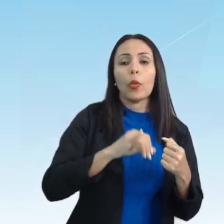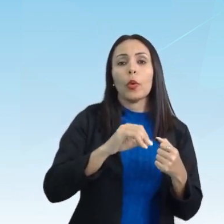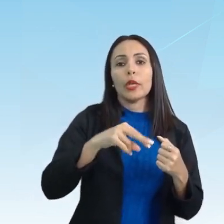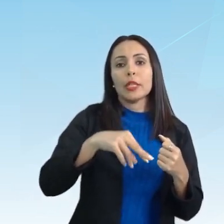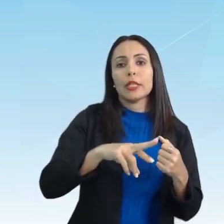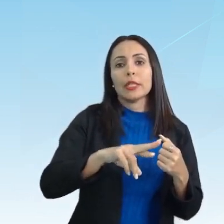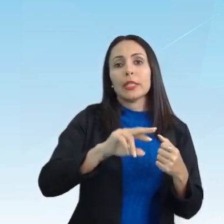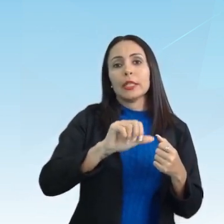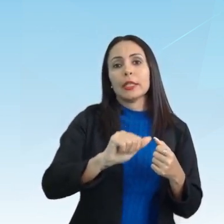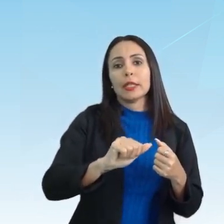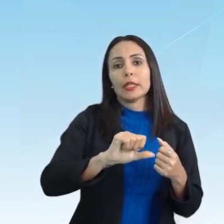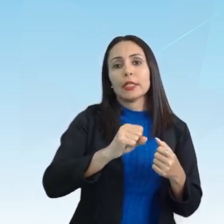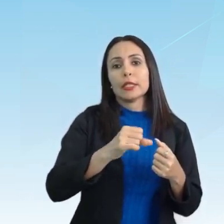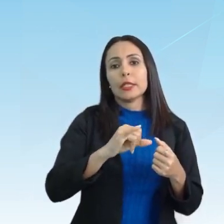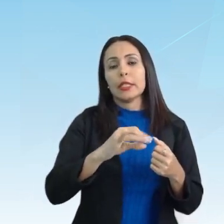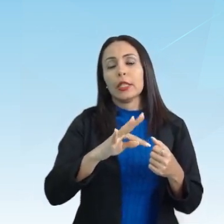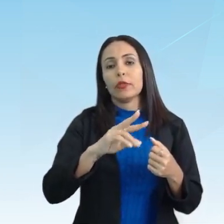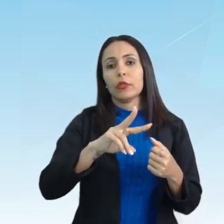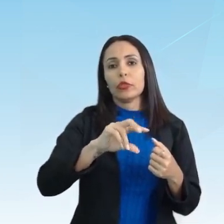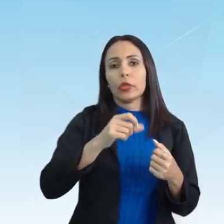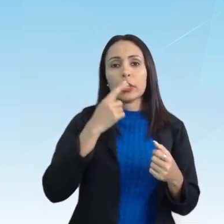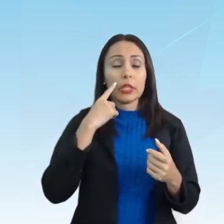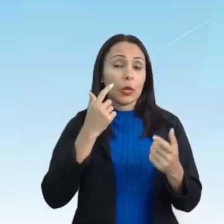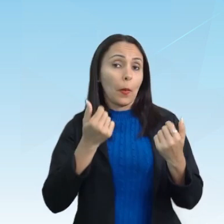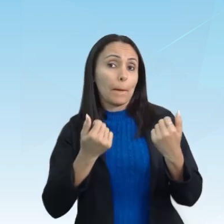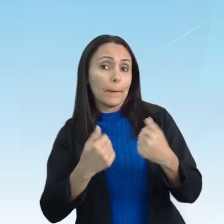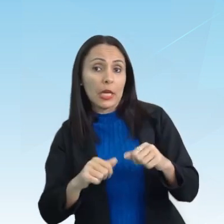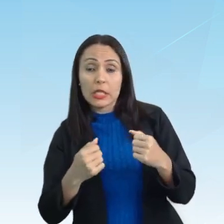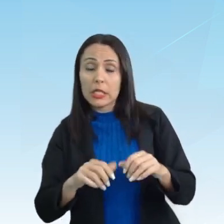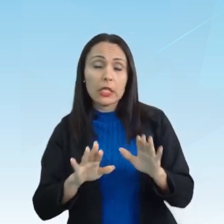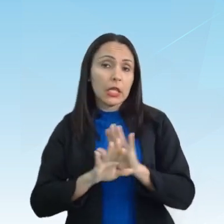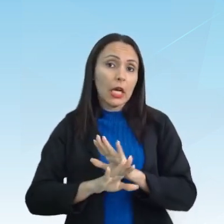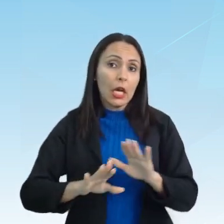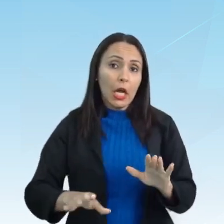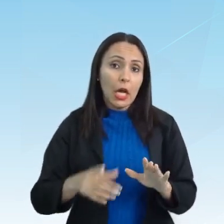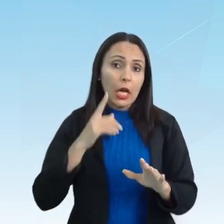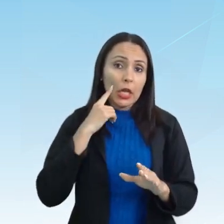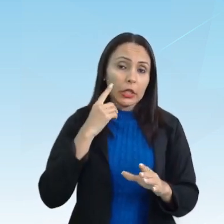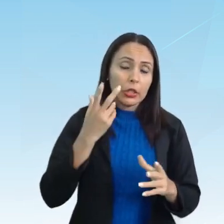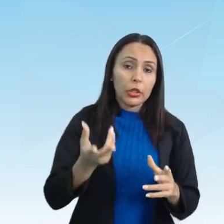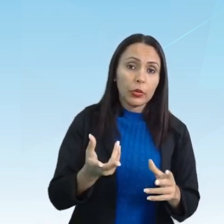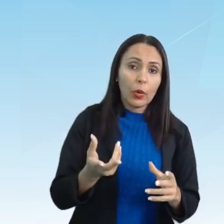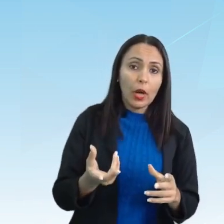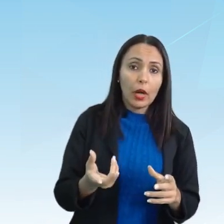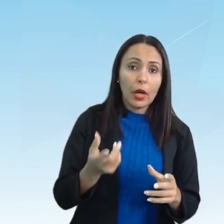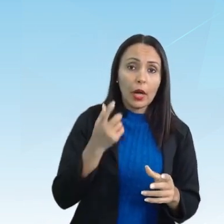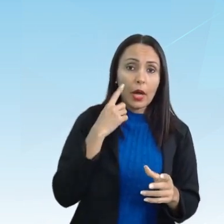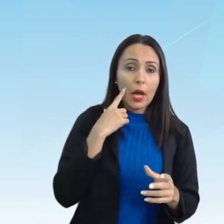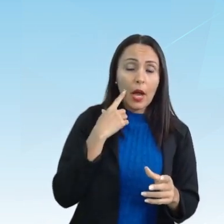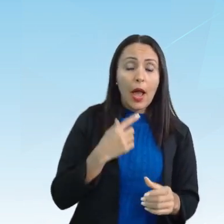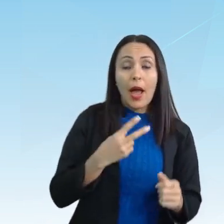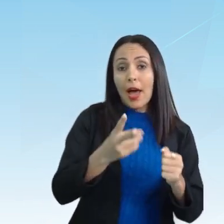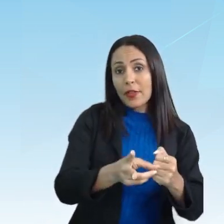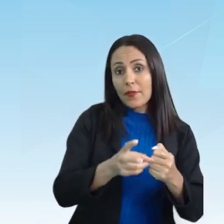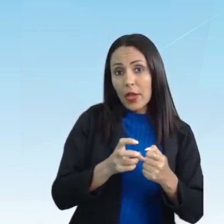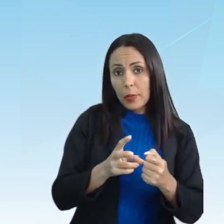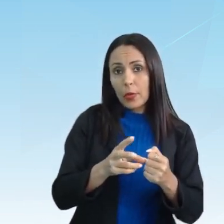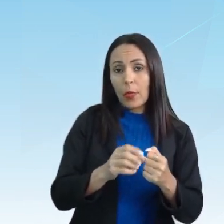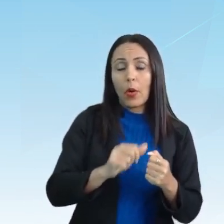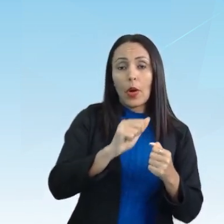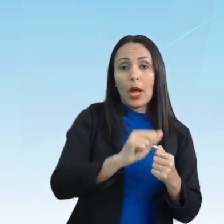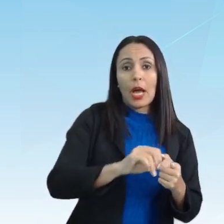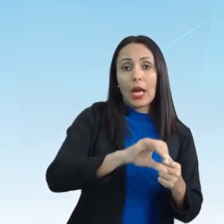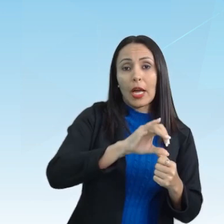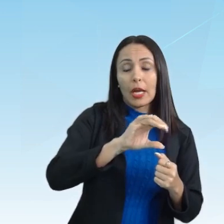são aqueles que não necessitam obrigatoriamente de um adjunto adverbial, que pode ser de